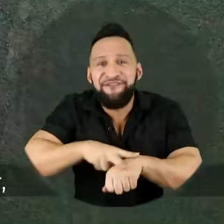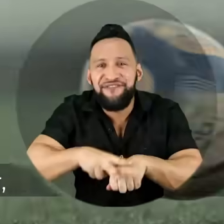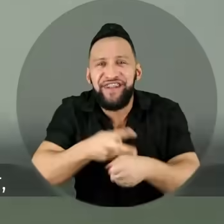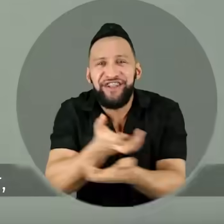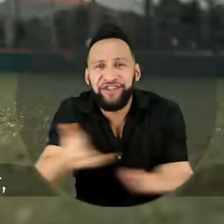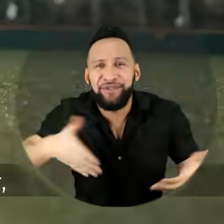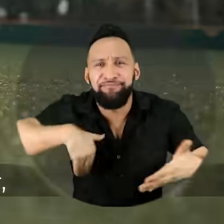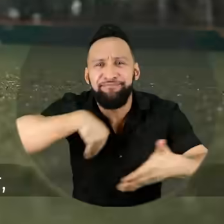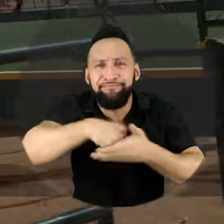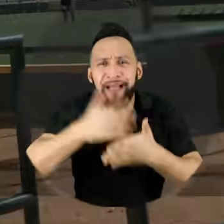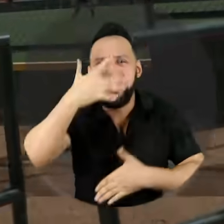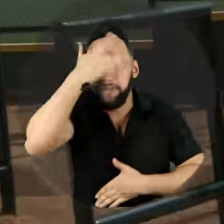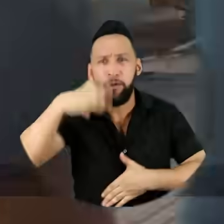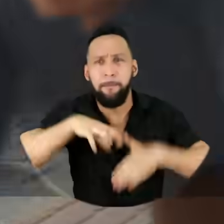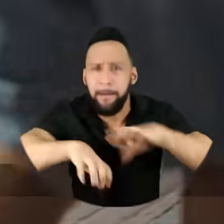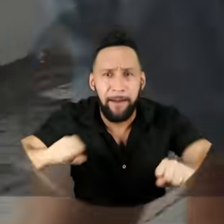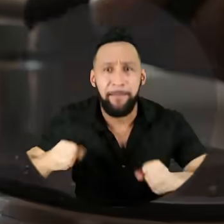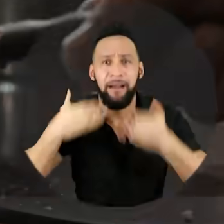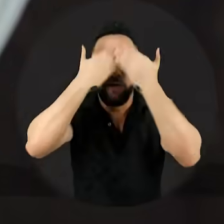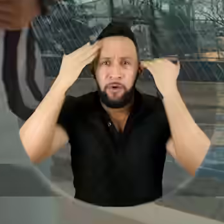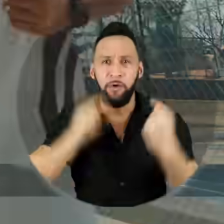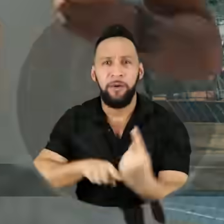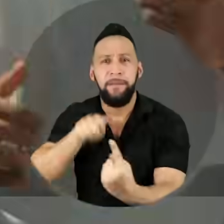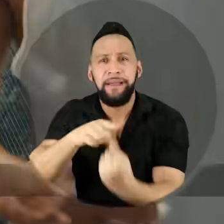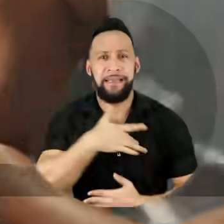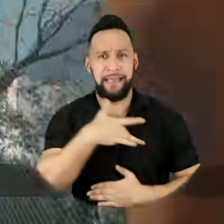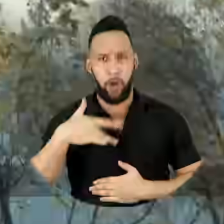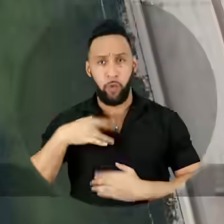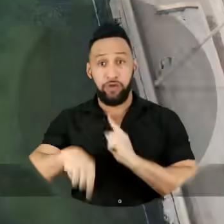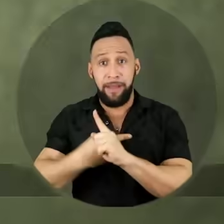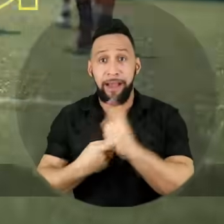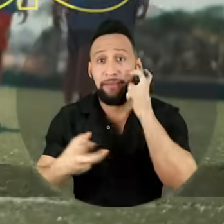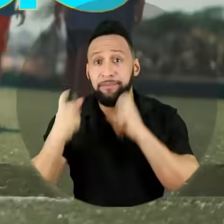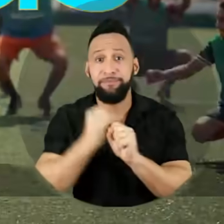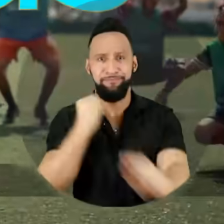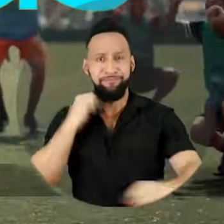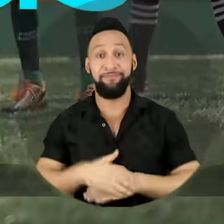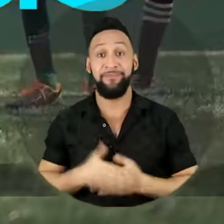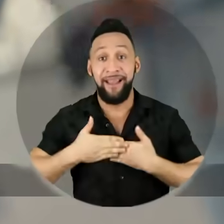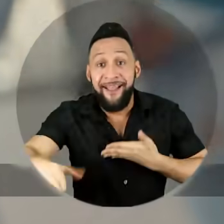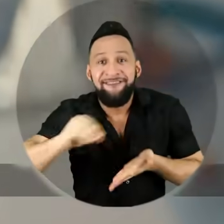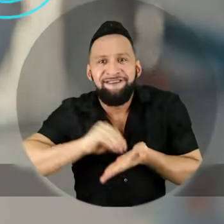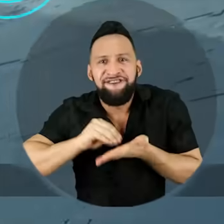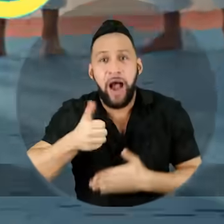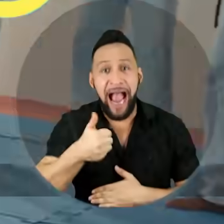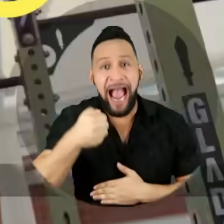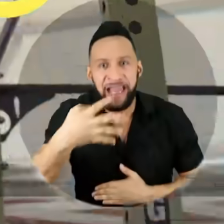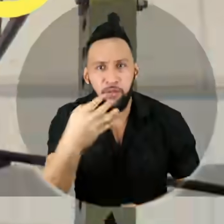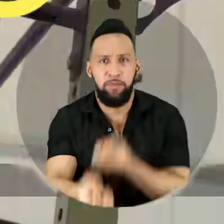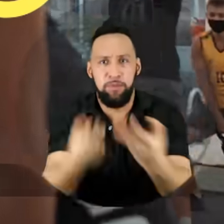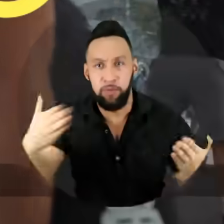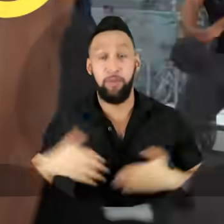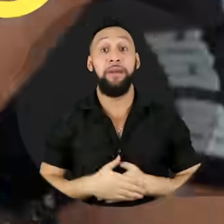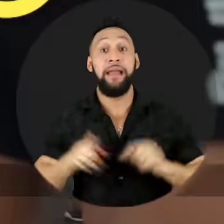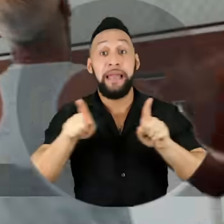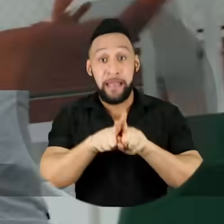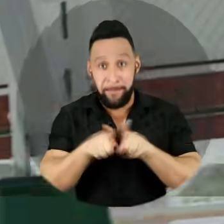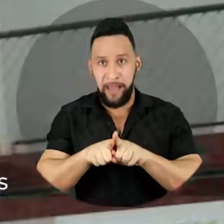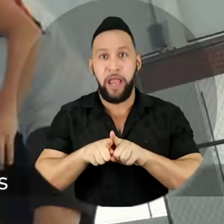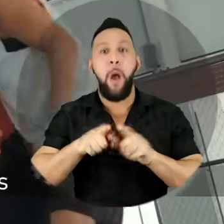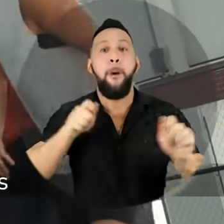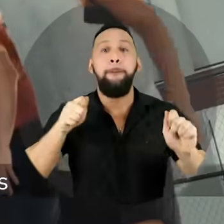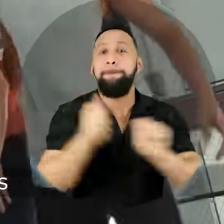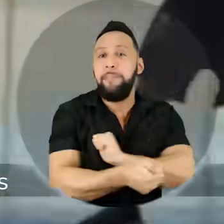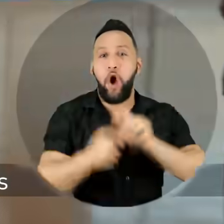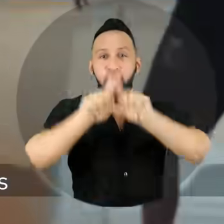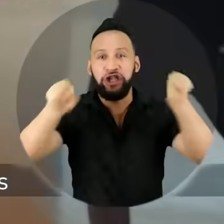areninha nova, levando mais lazer, saúde e movimentando até a economia. Só esse ano a prefeitura vai entregar 14 novas areninhas. O programa Atleta Cidadão foi reformulado e ampliado.